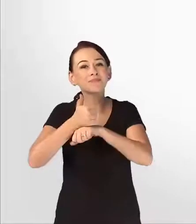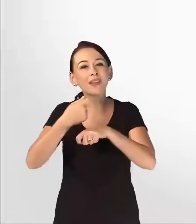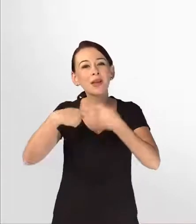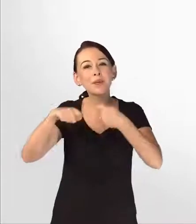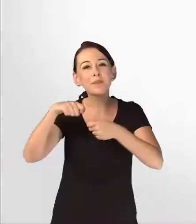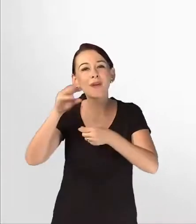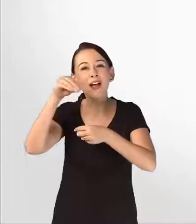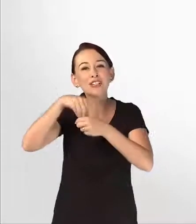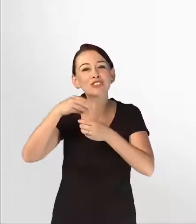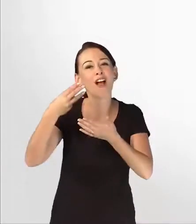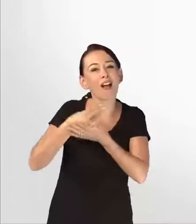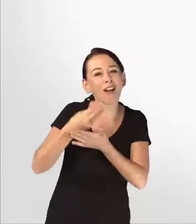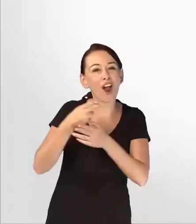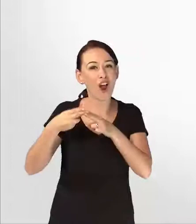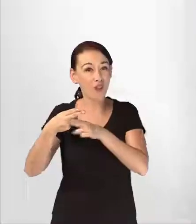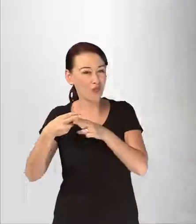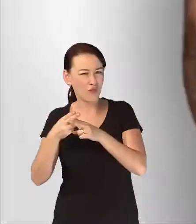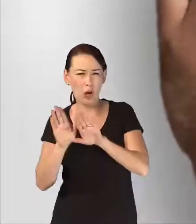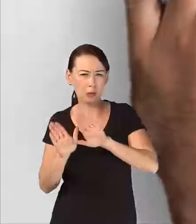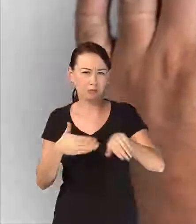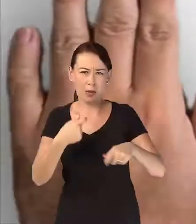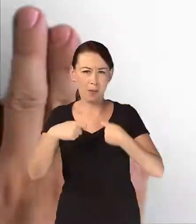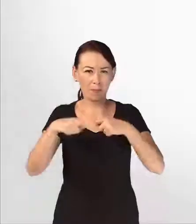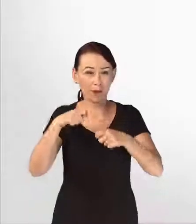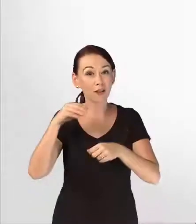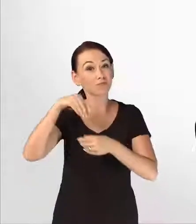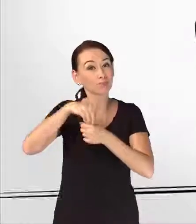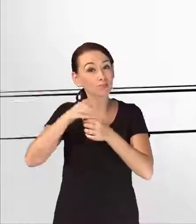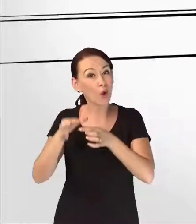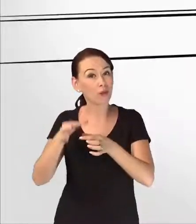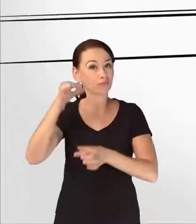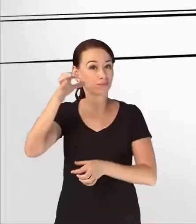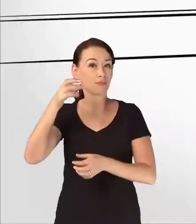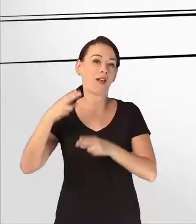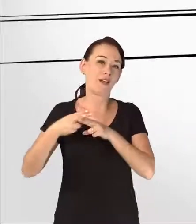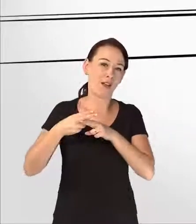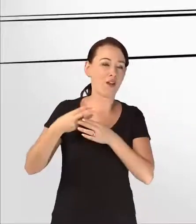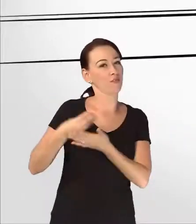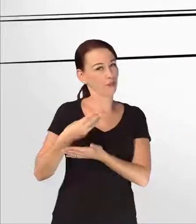No lugar dos sacos para embalar talheres, porta-talheres.